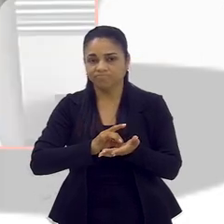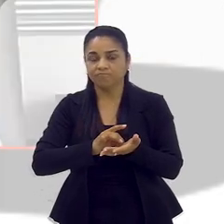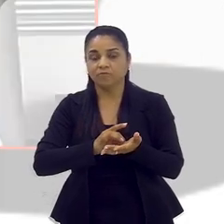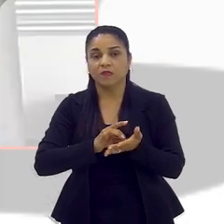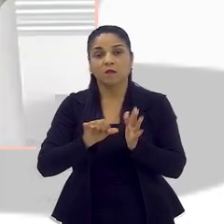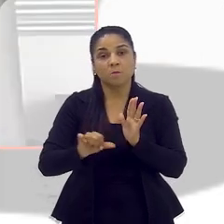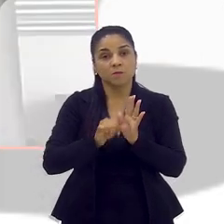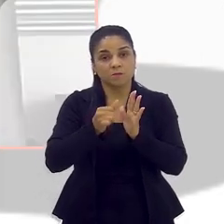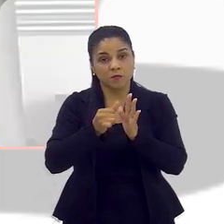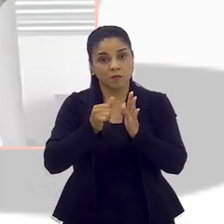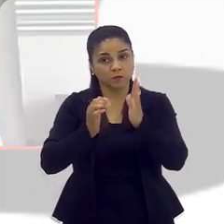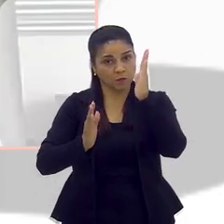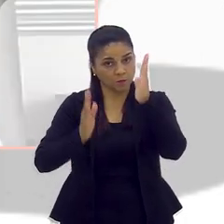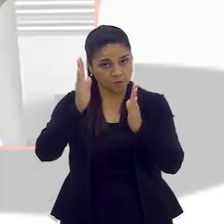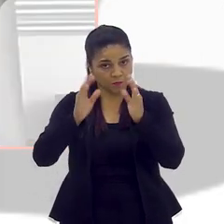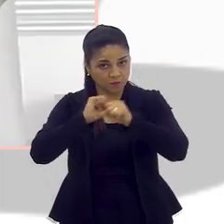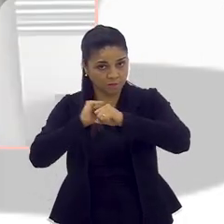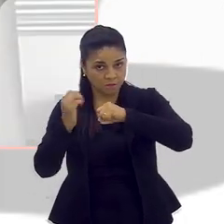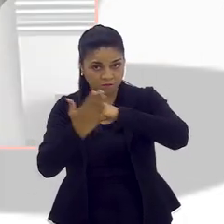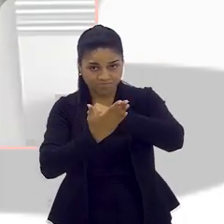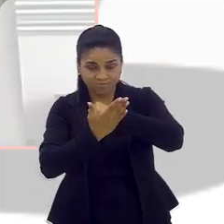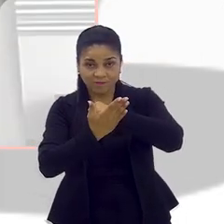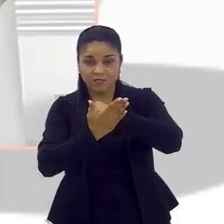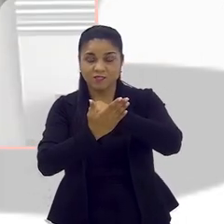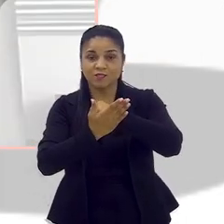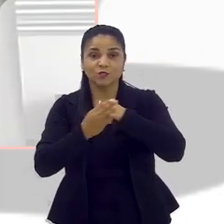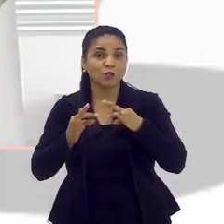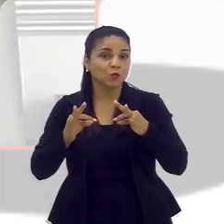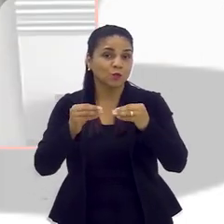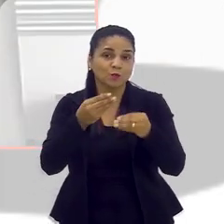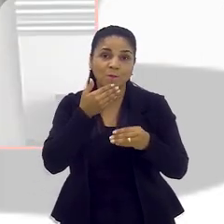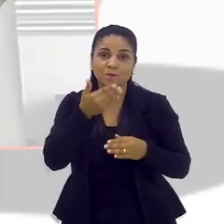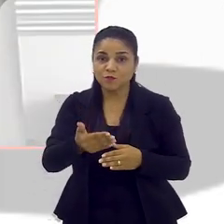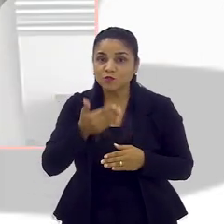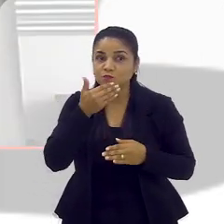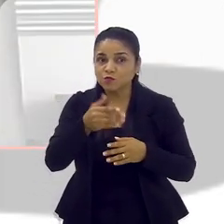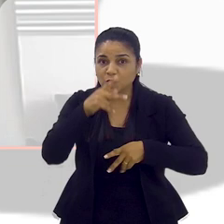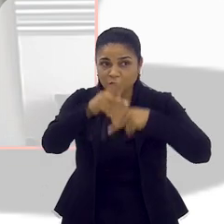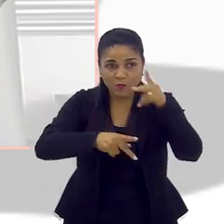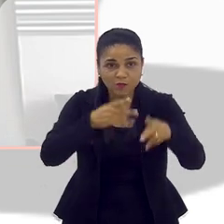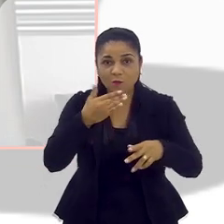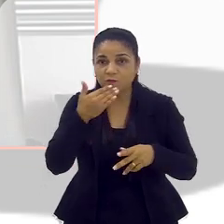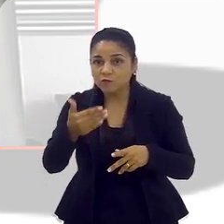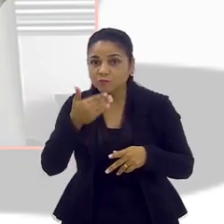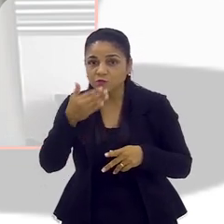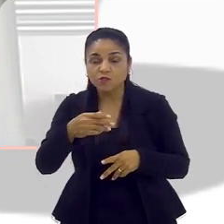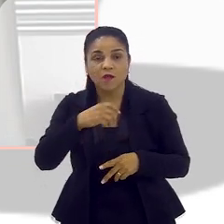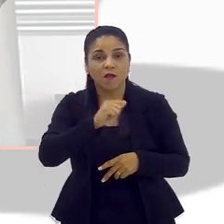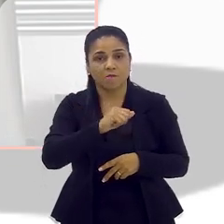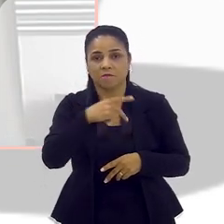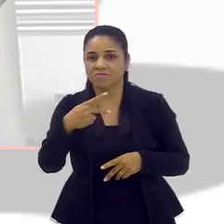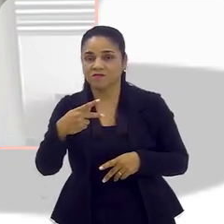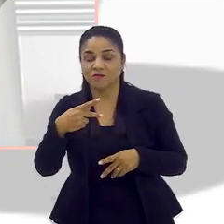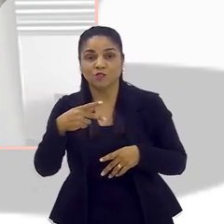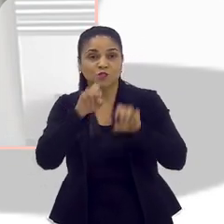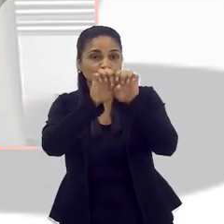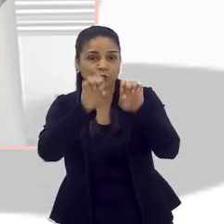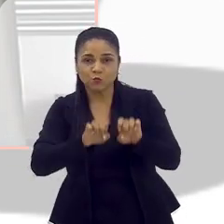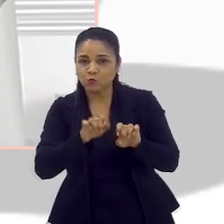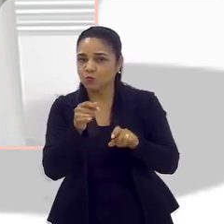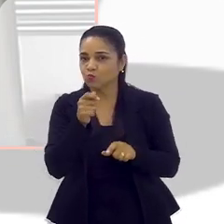primeiro, durante a pandemia isso ficou muito mais latente, né? Porque todo mundo precisava pedir, e aí os aplicativos não tinham a